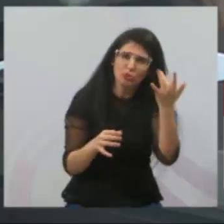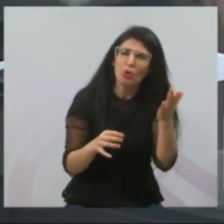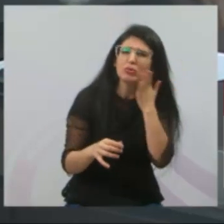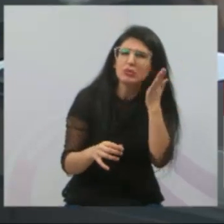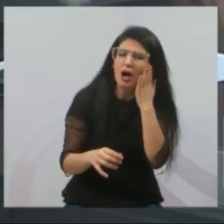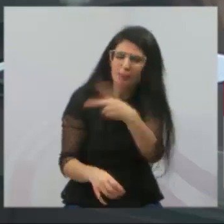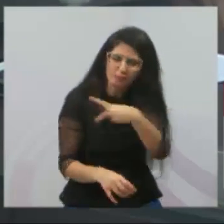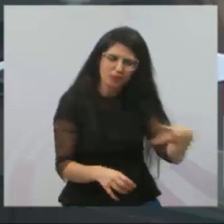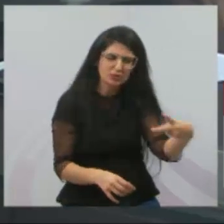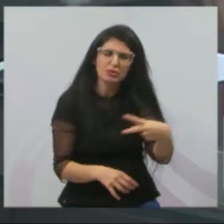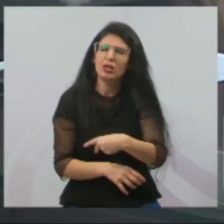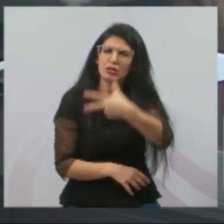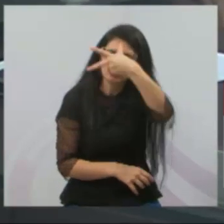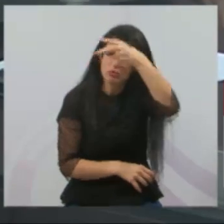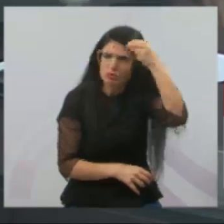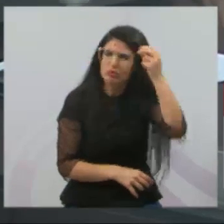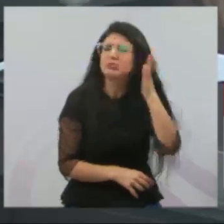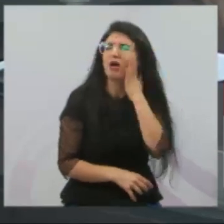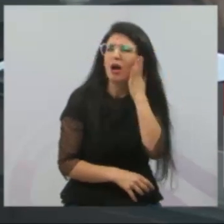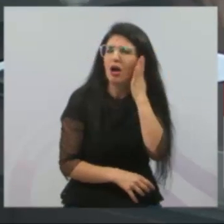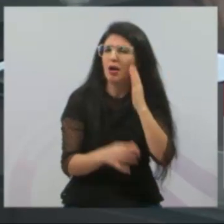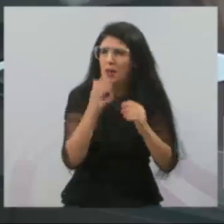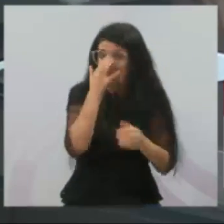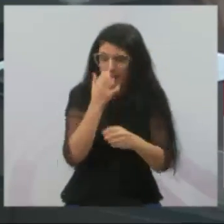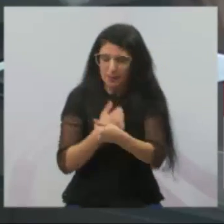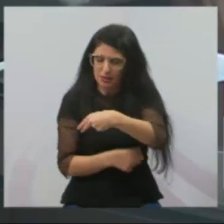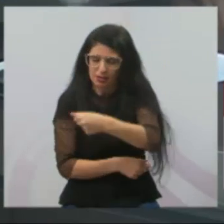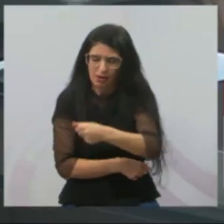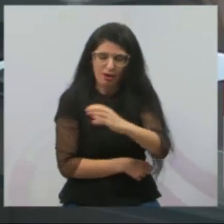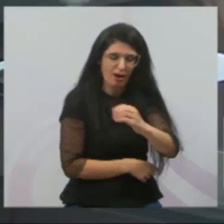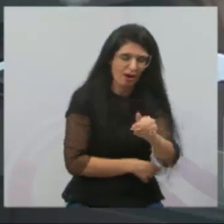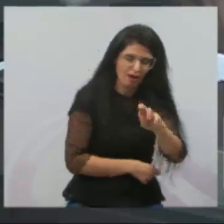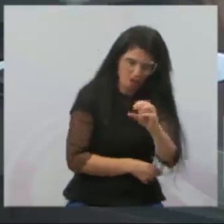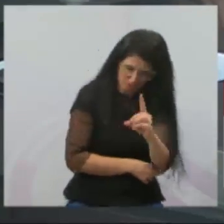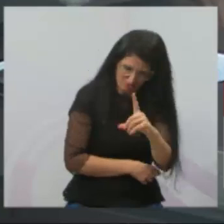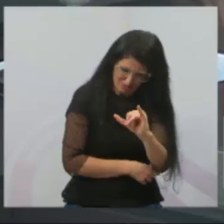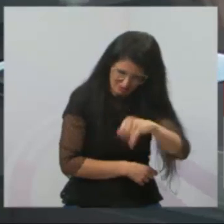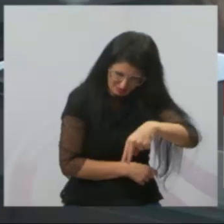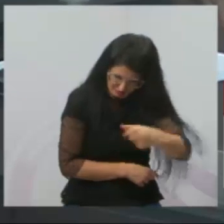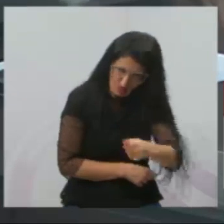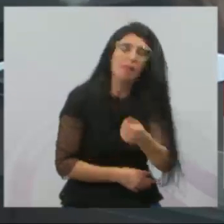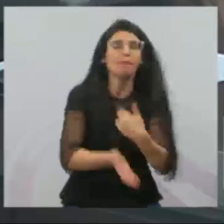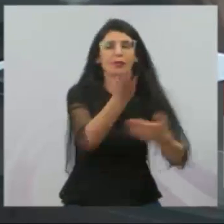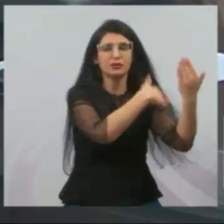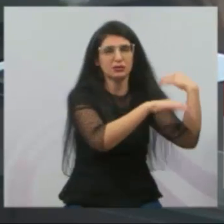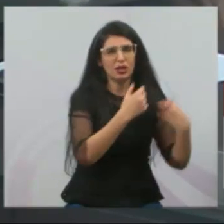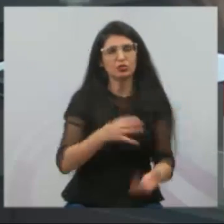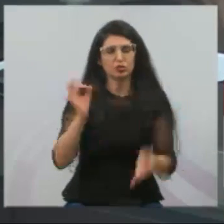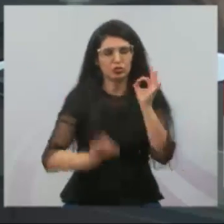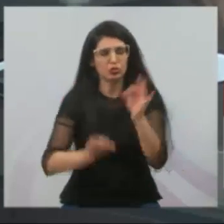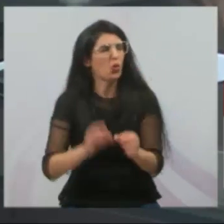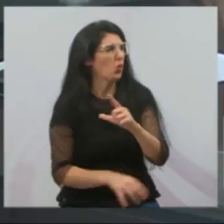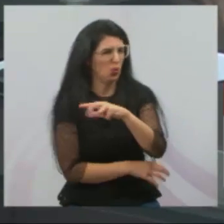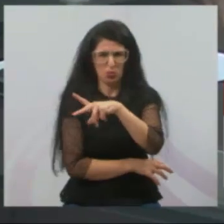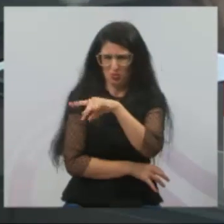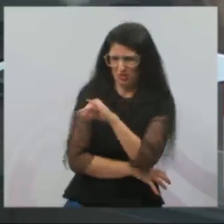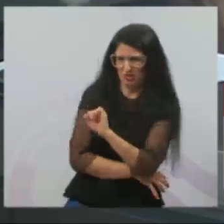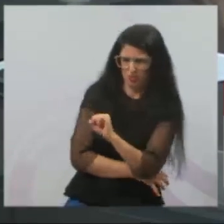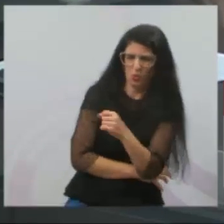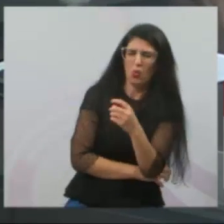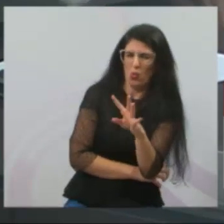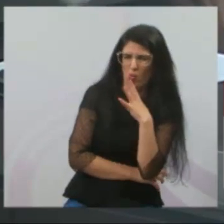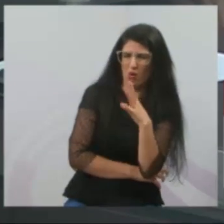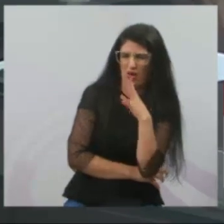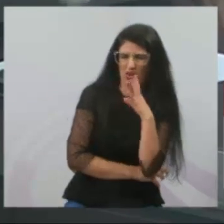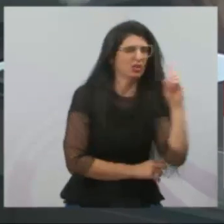presidente PMJ, com licença, era a Ana Carolina, que era do jurídico, que era do direito, que o Luiz Flávio deve conhecer bem,